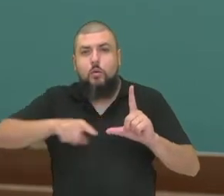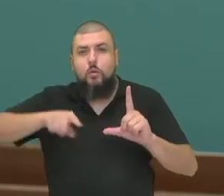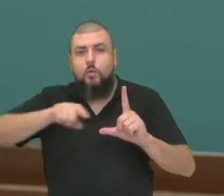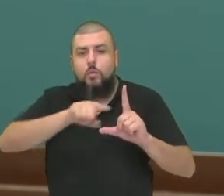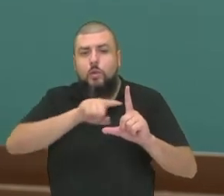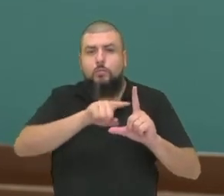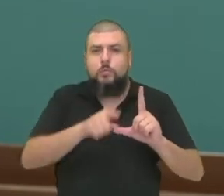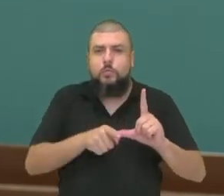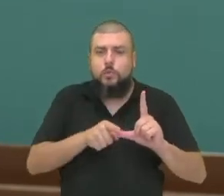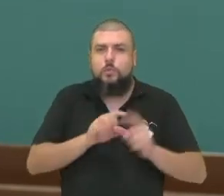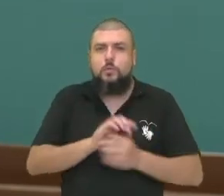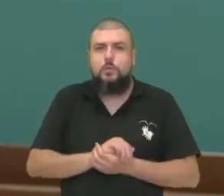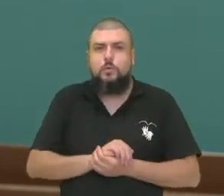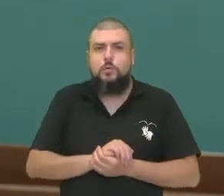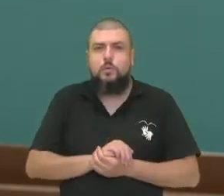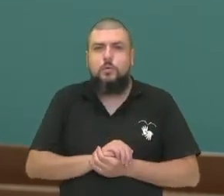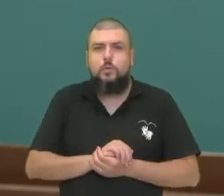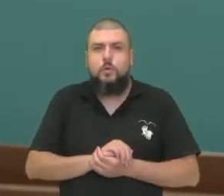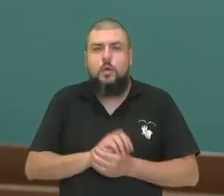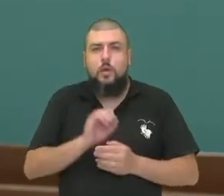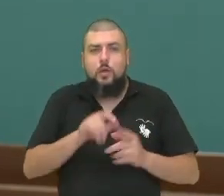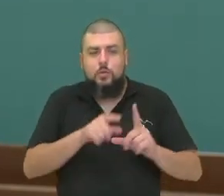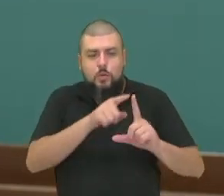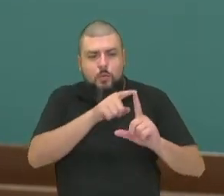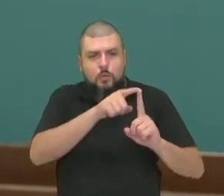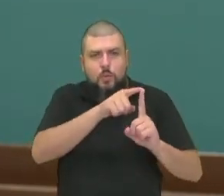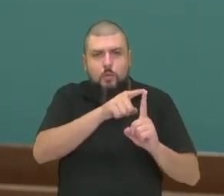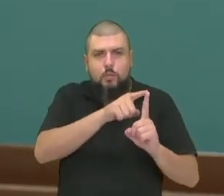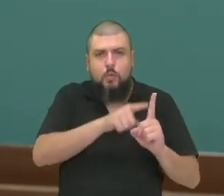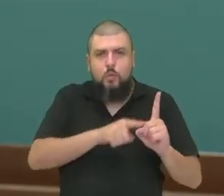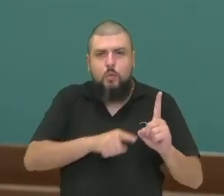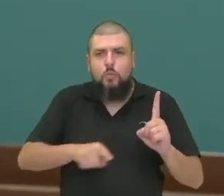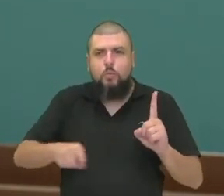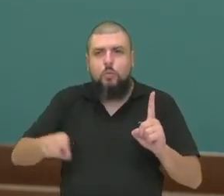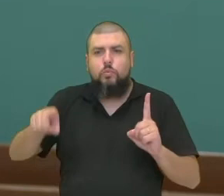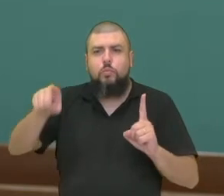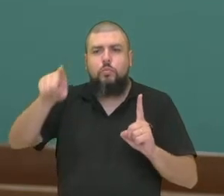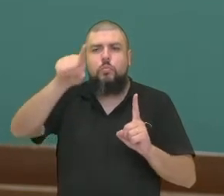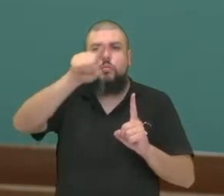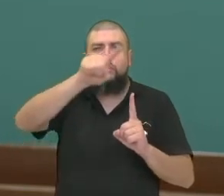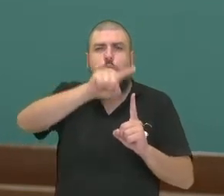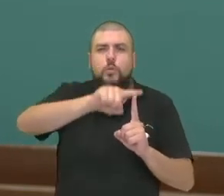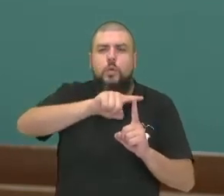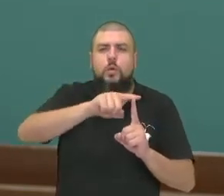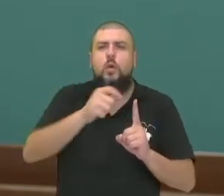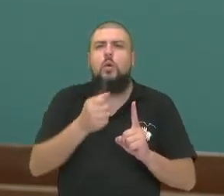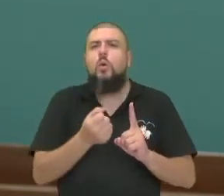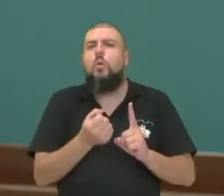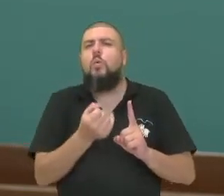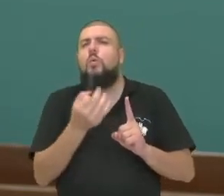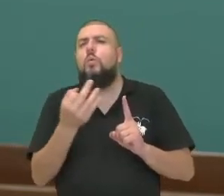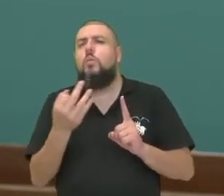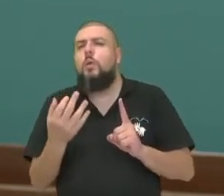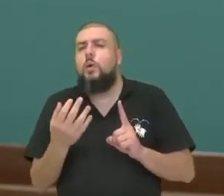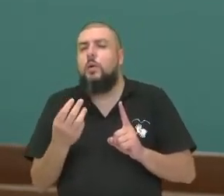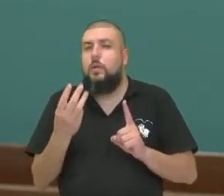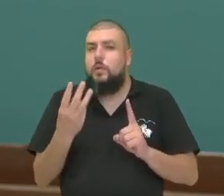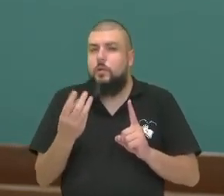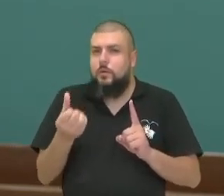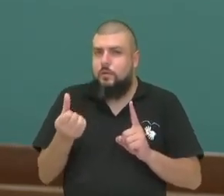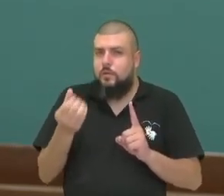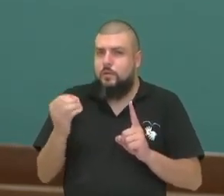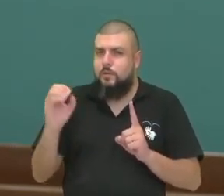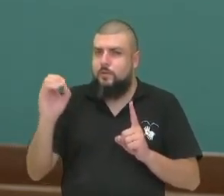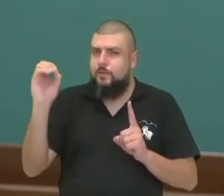gente completa um giro Fashion giro certinho a gente tem lá o ângulo de 360 graus e faz um girinho né com Ah